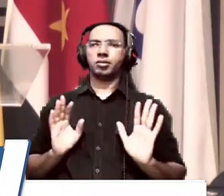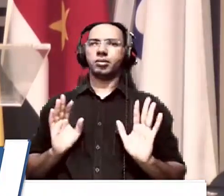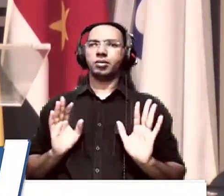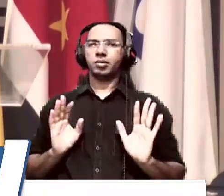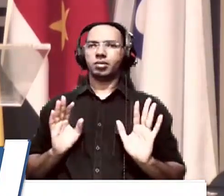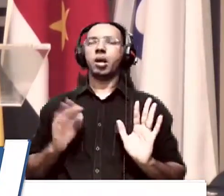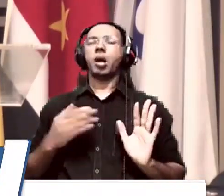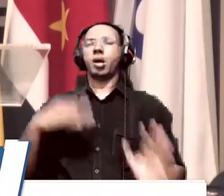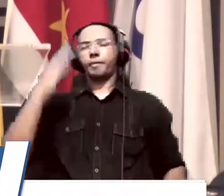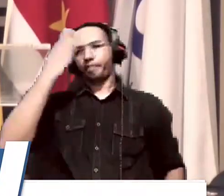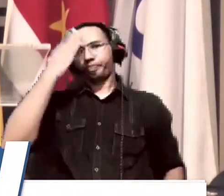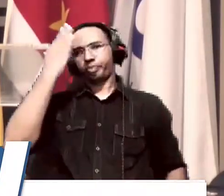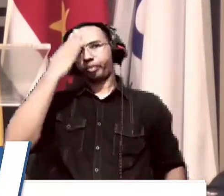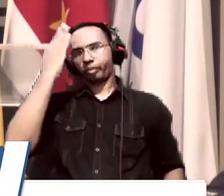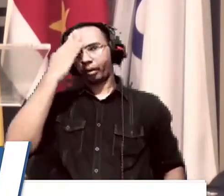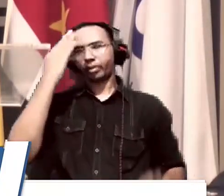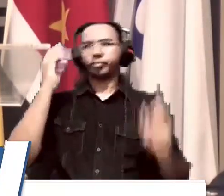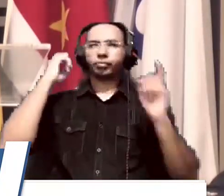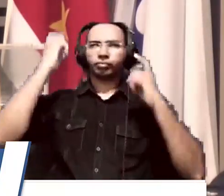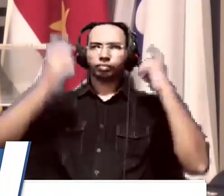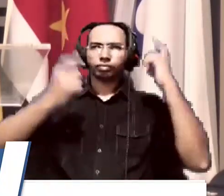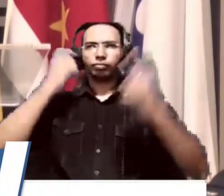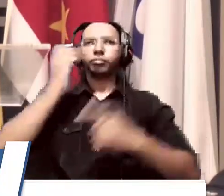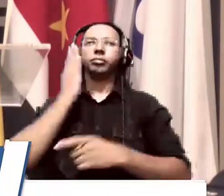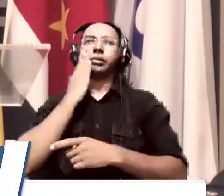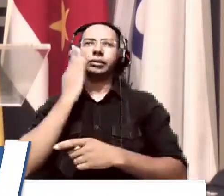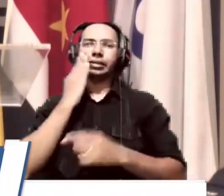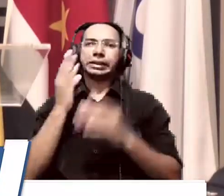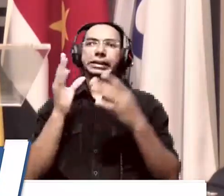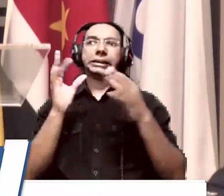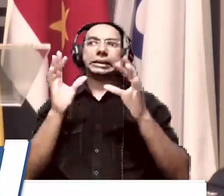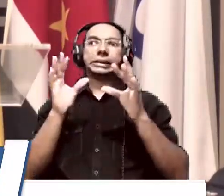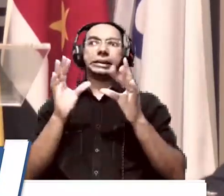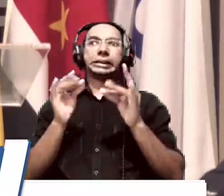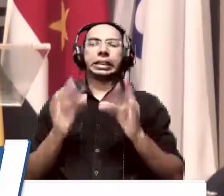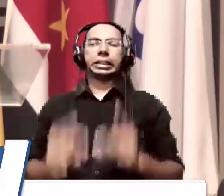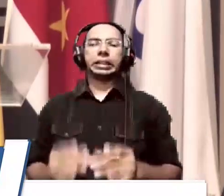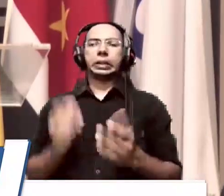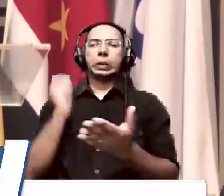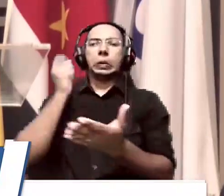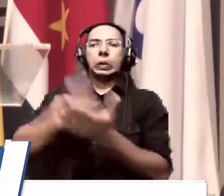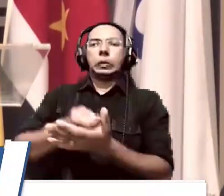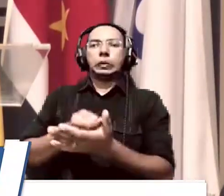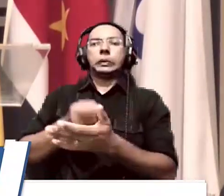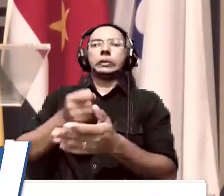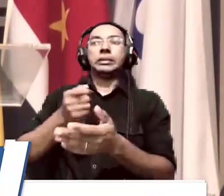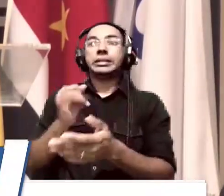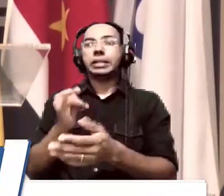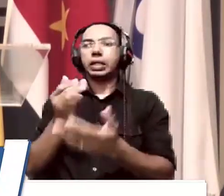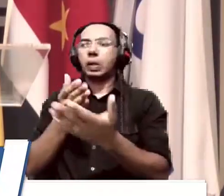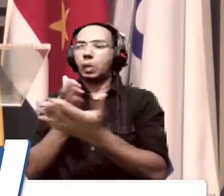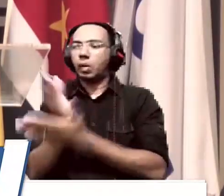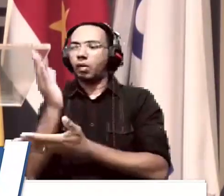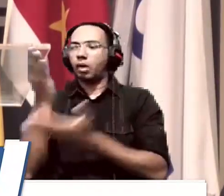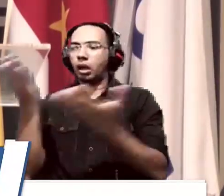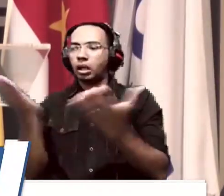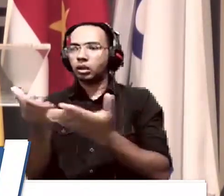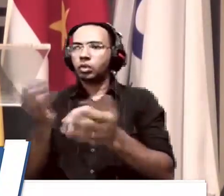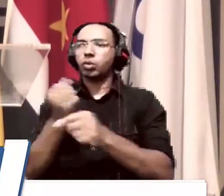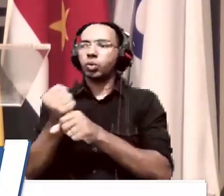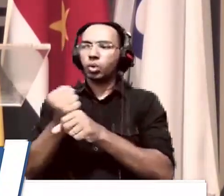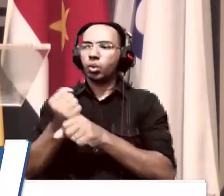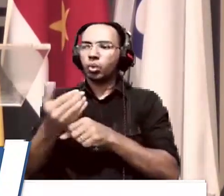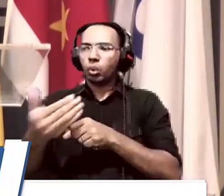as preocupações, eu sei que é muito delicado a gente falar, inclusive, sobre um gasto que é fixo, que se a gente aprova aqui, é para todos os anos. Eu entendo